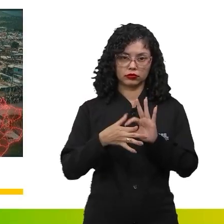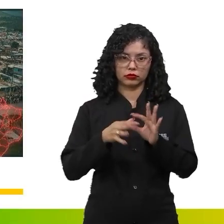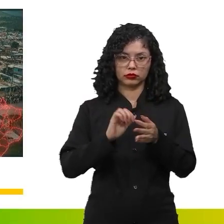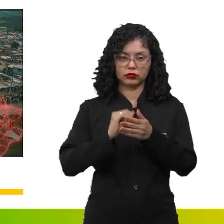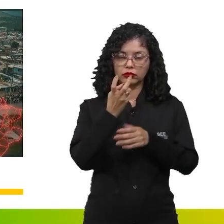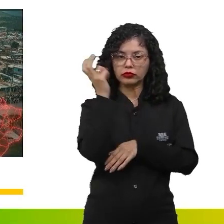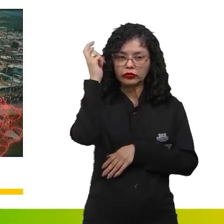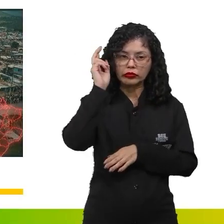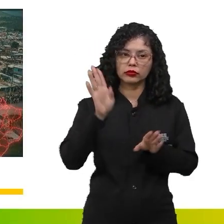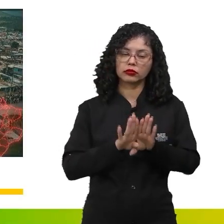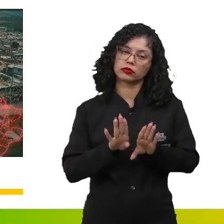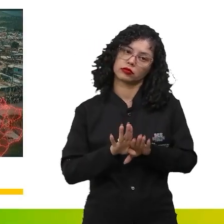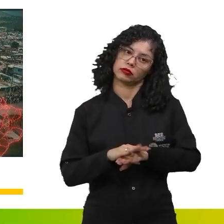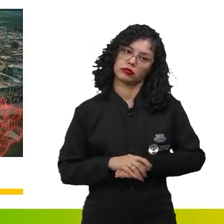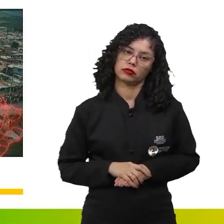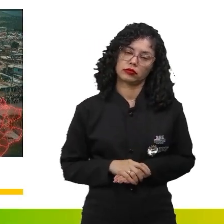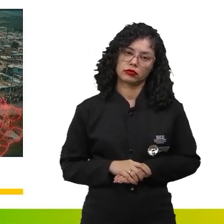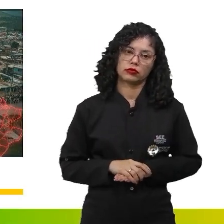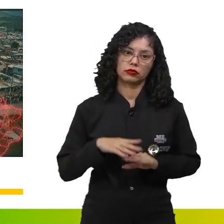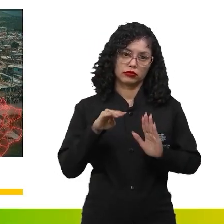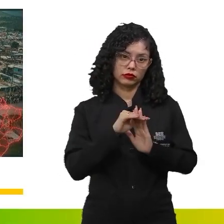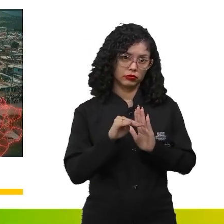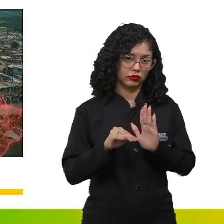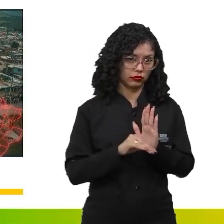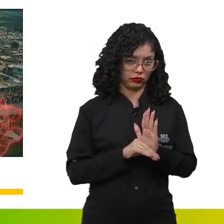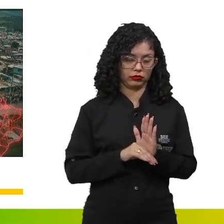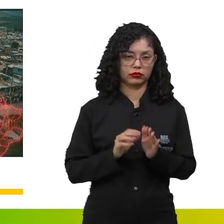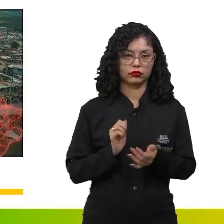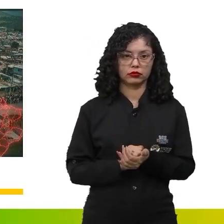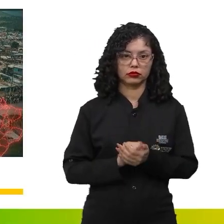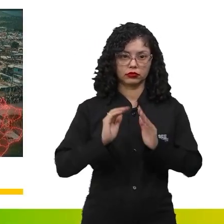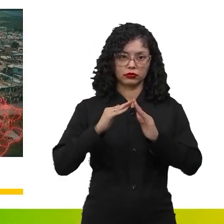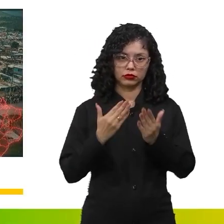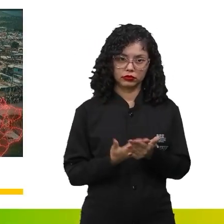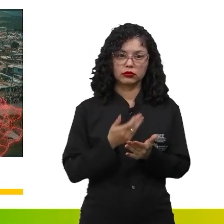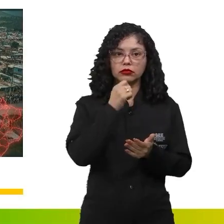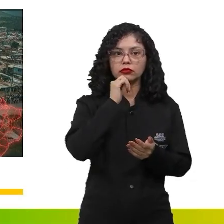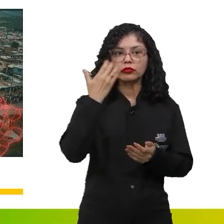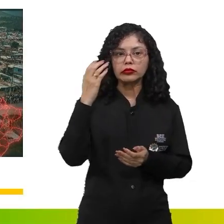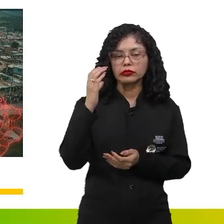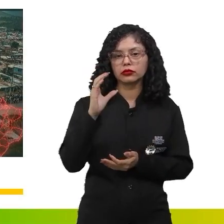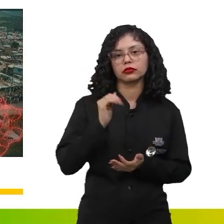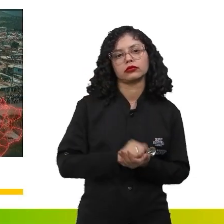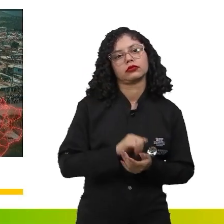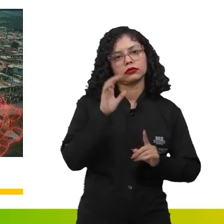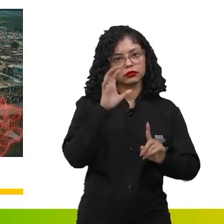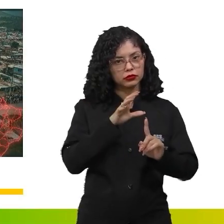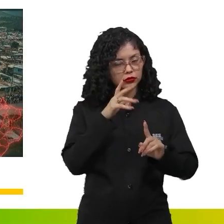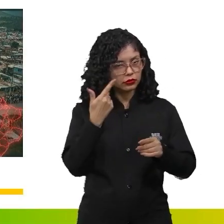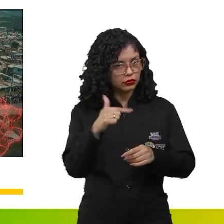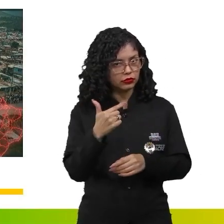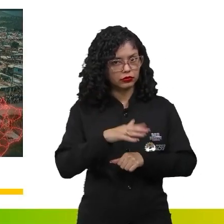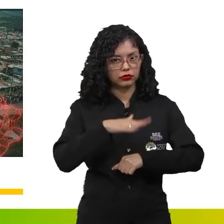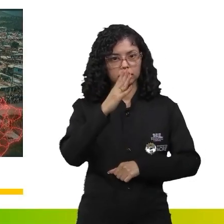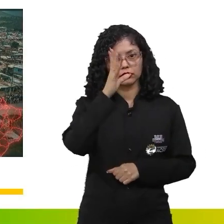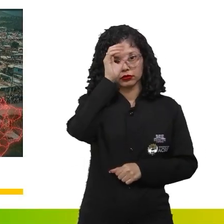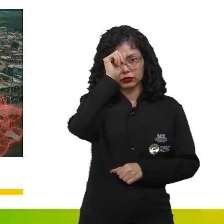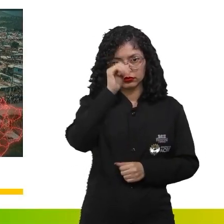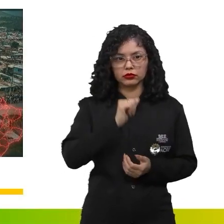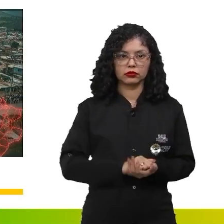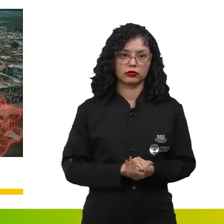sociais e culturais. Pelo baixo nível de escolaridade científica, né, as pessoas não têm tanto